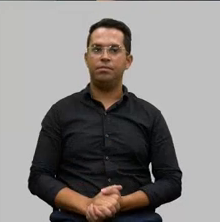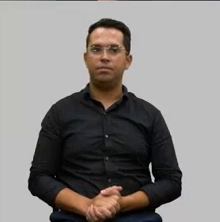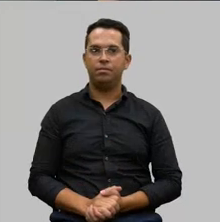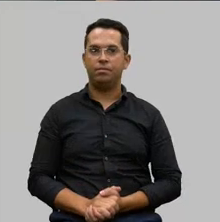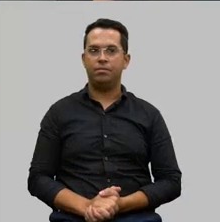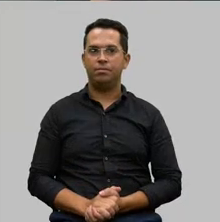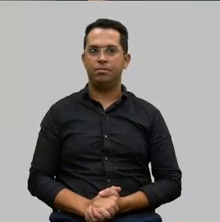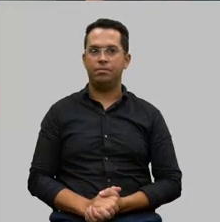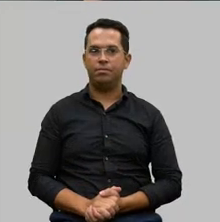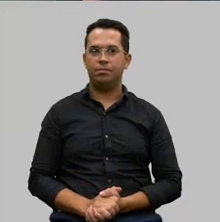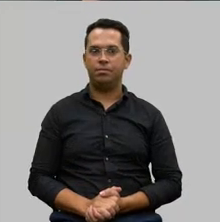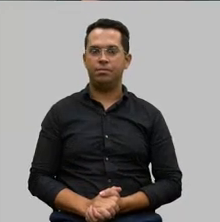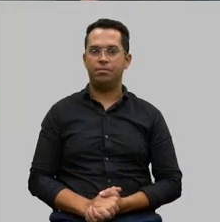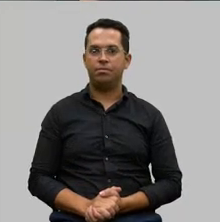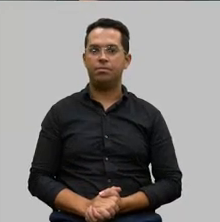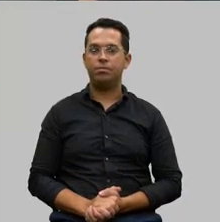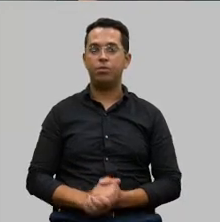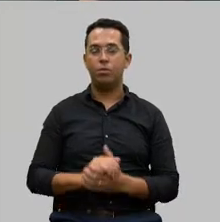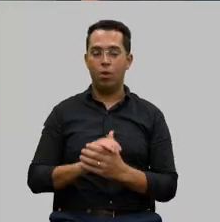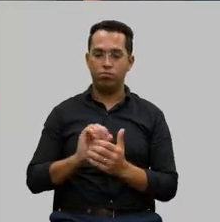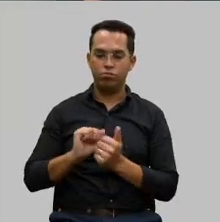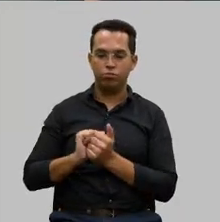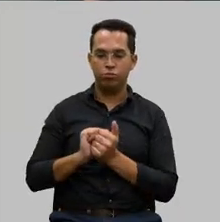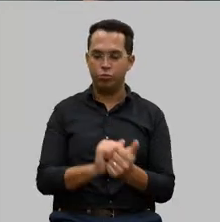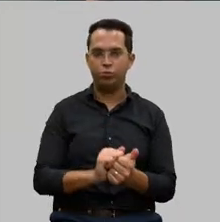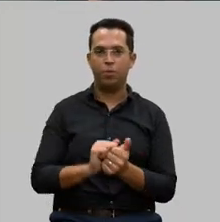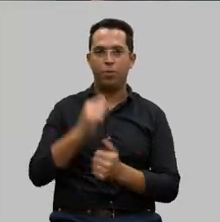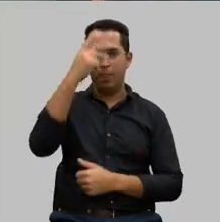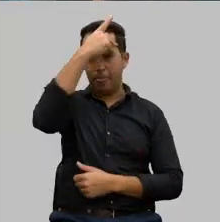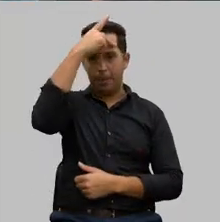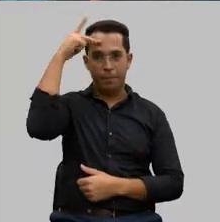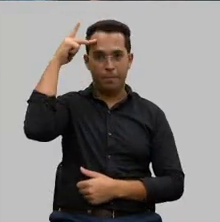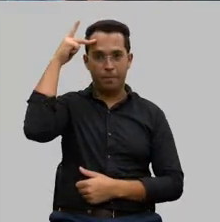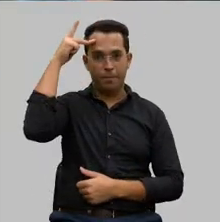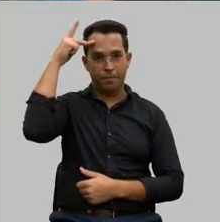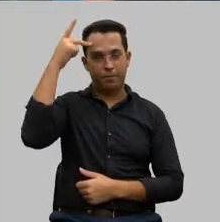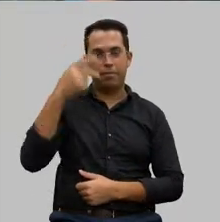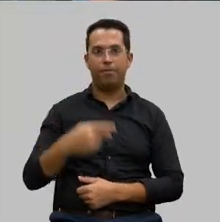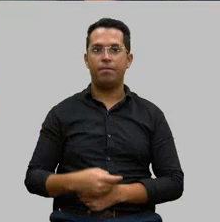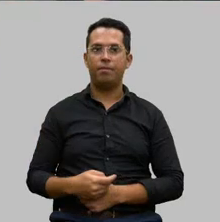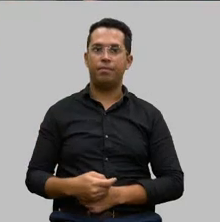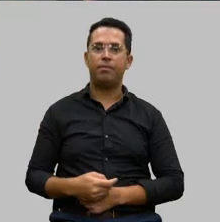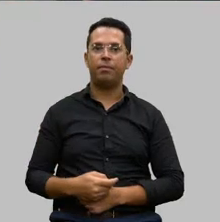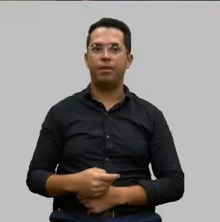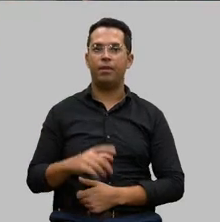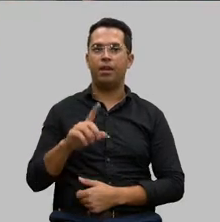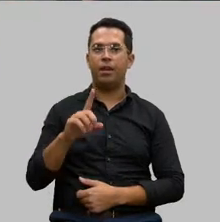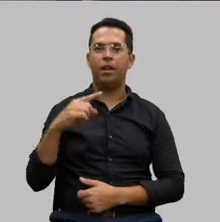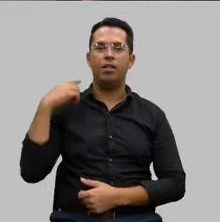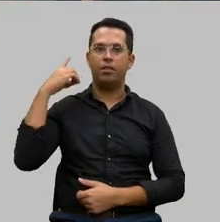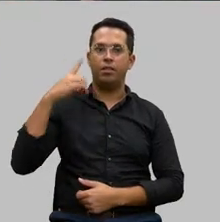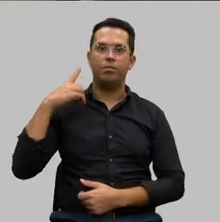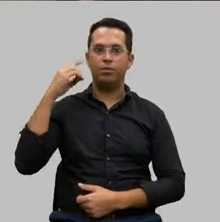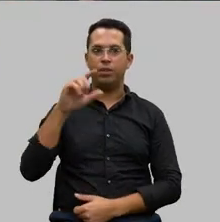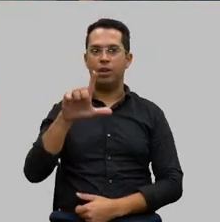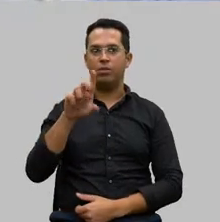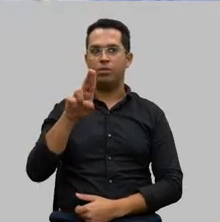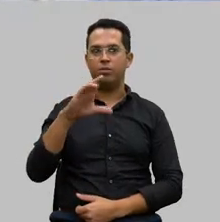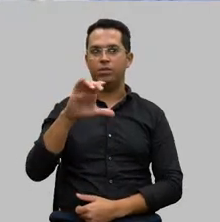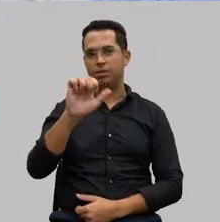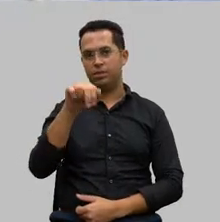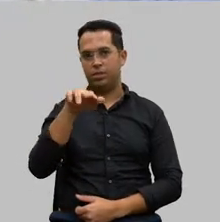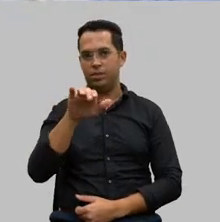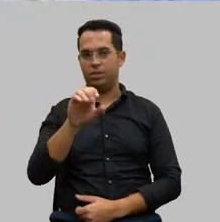junto com o nosso Presidente deputado Cristiano uma ótima iniciativa e a gente tem uma porta aberta eh passo a palavra agora o Senor